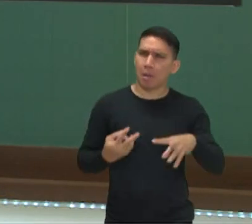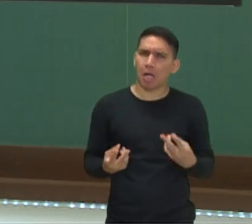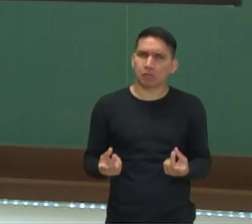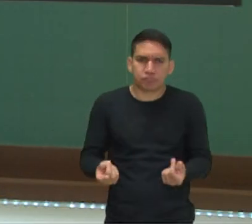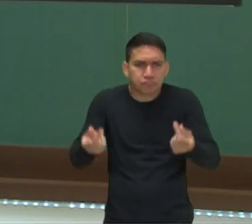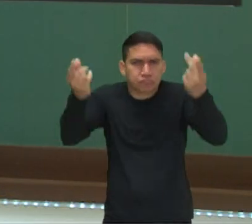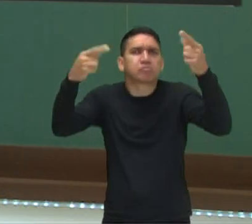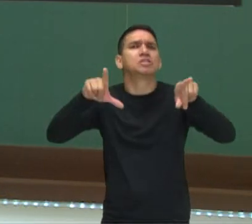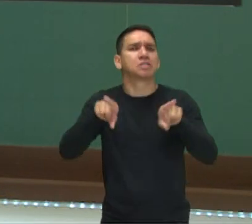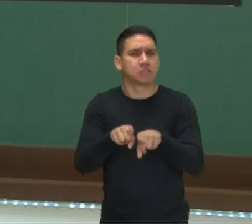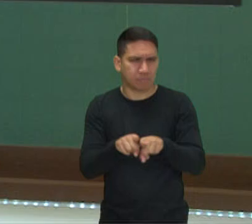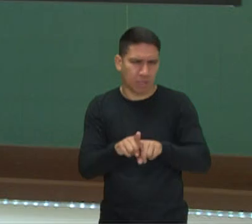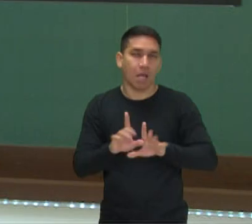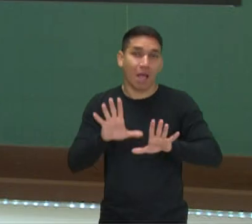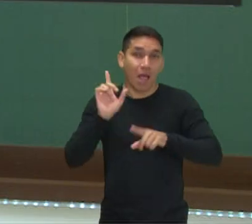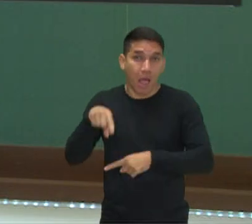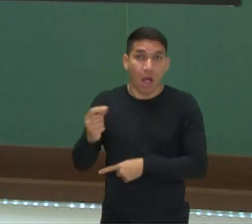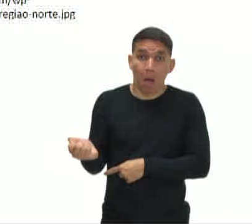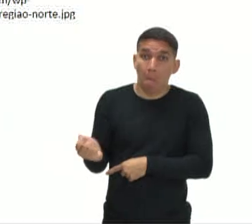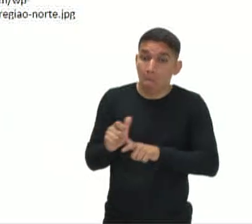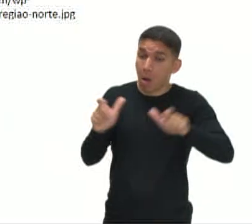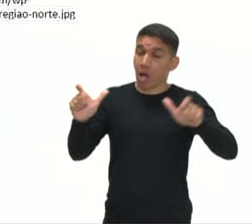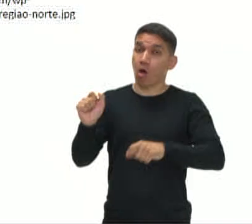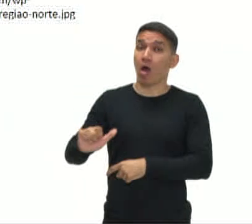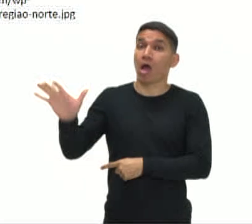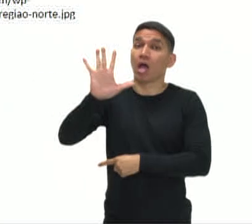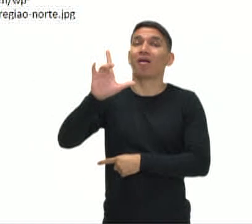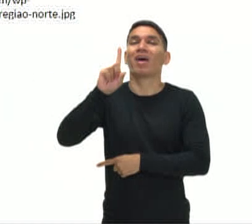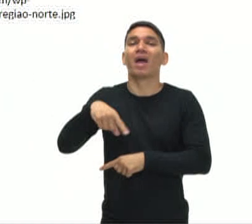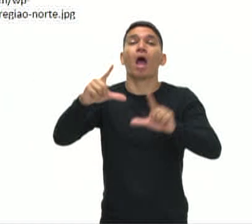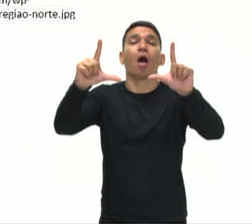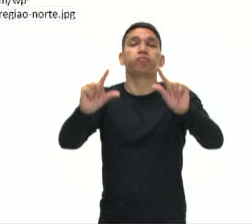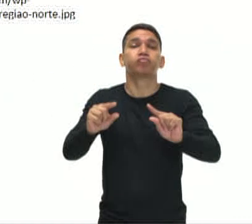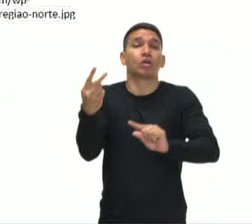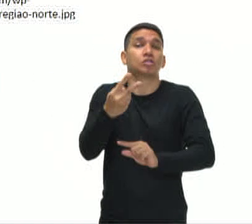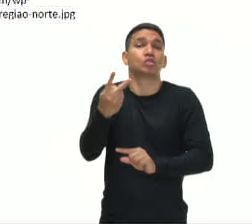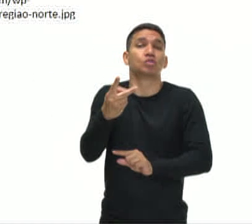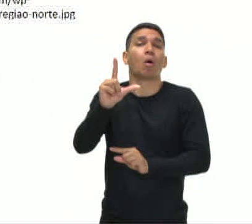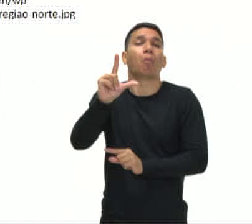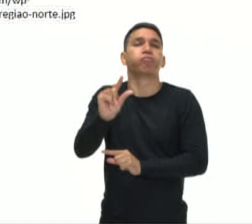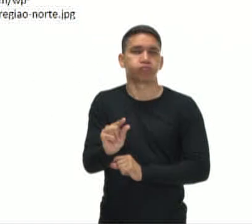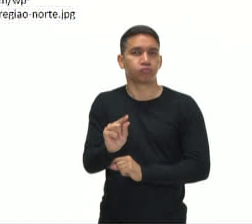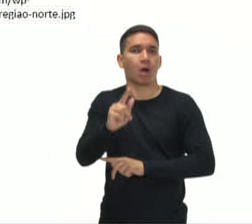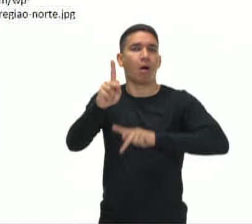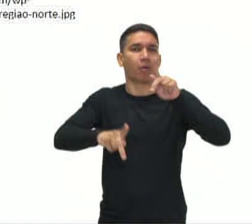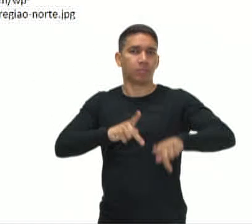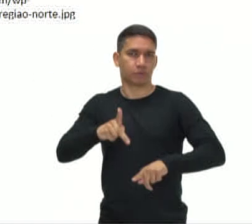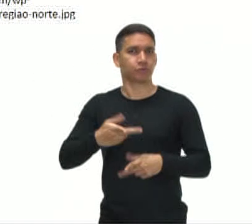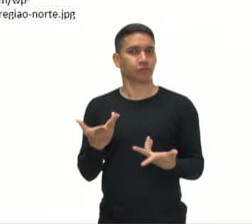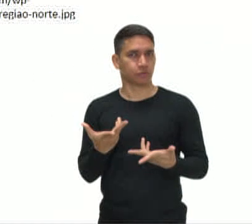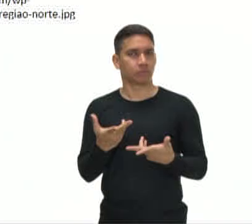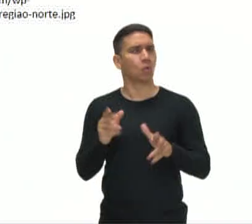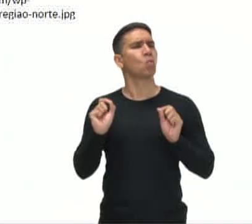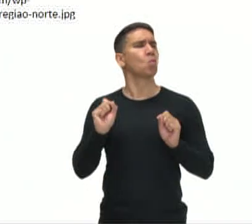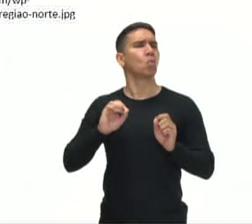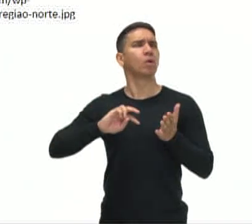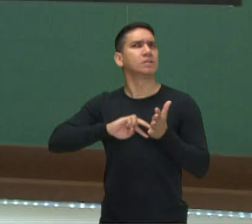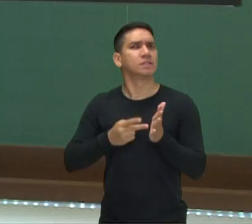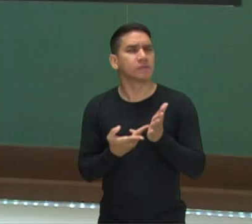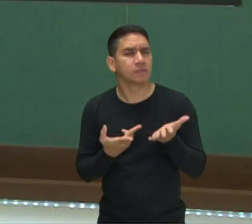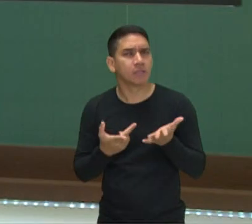Apesar de ser a maior região, possui o segundo menor contingente populacional. Isso quer dizer o quê?